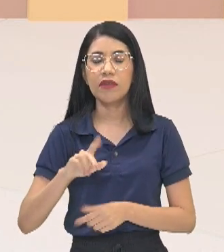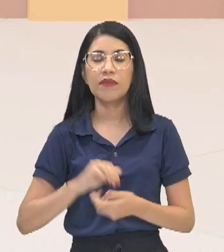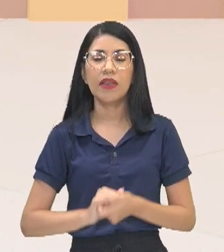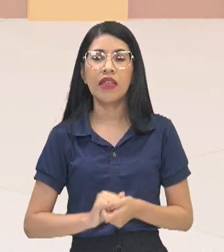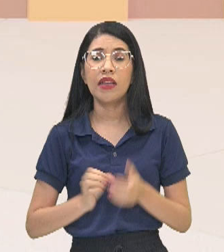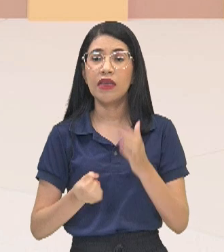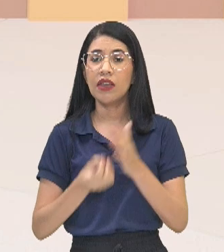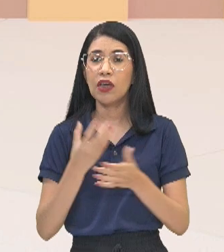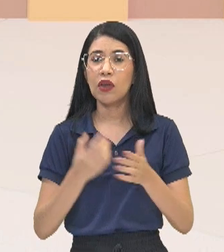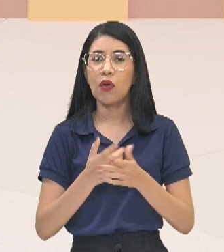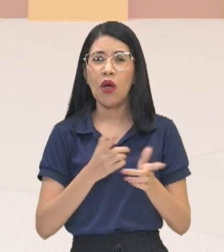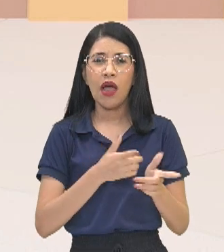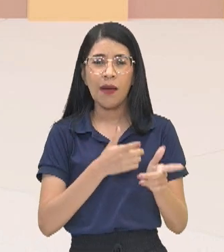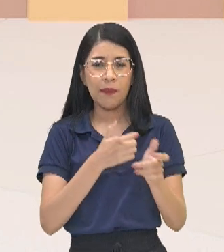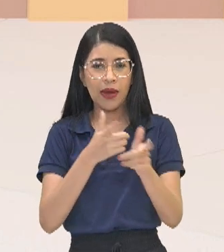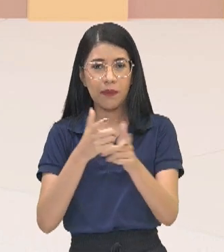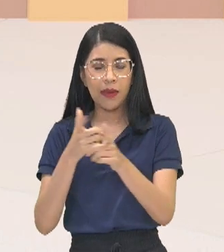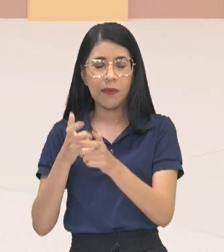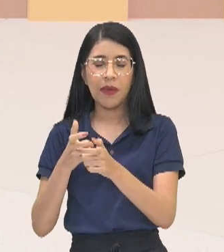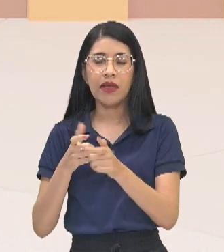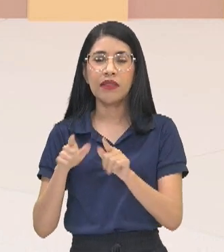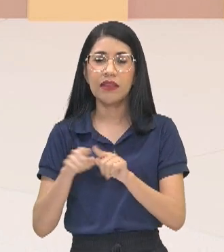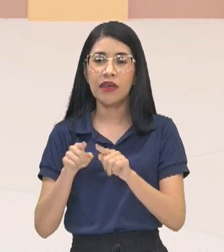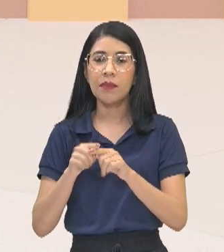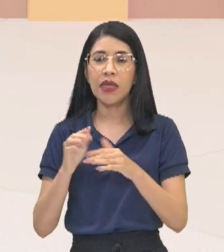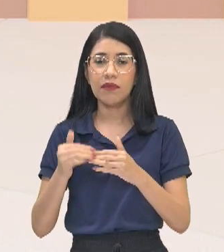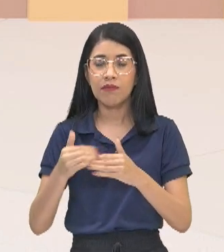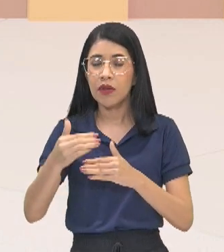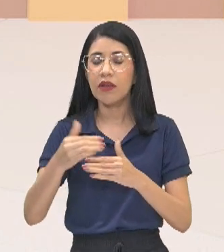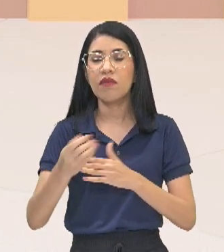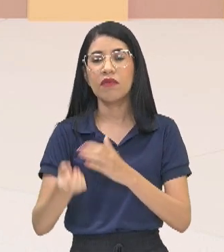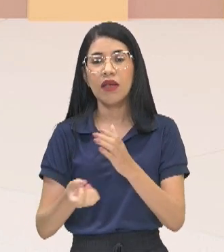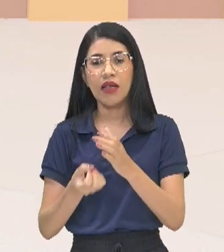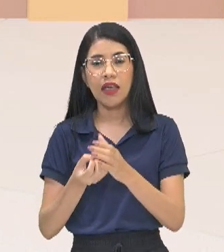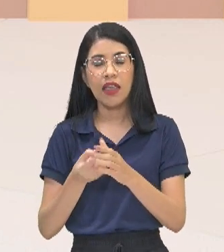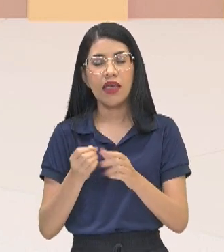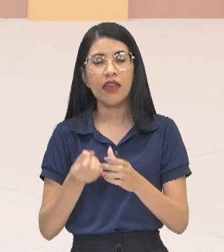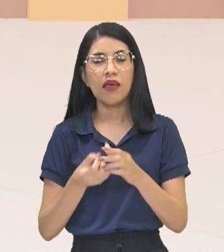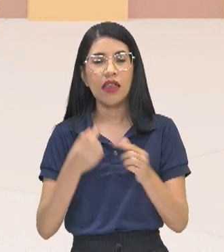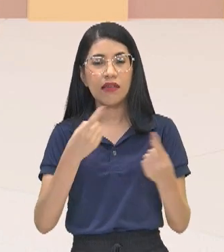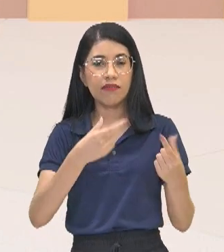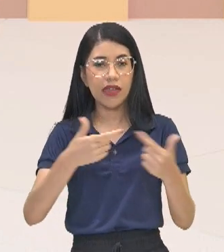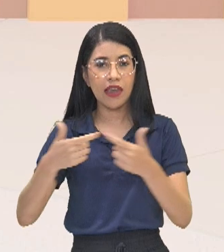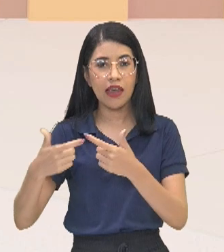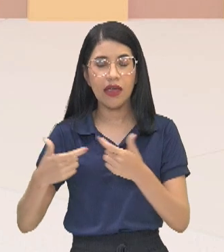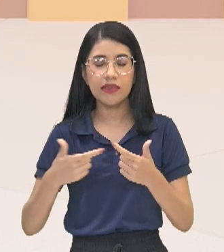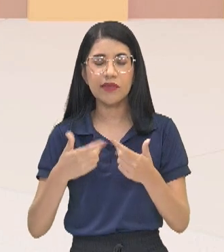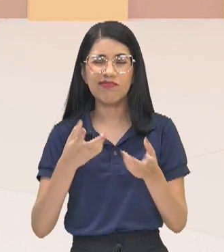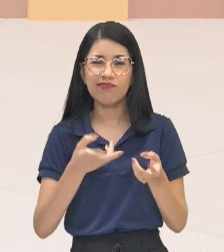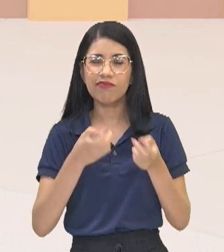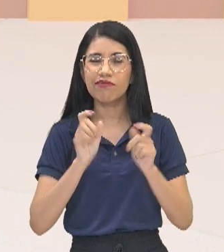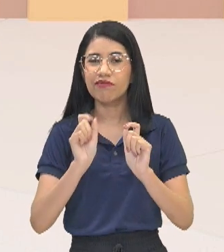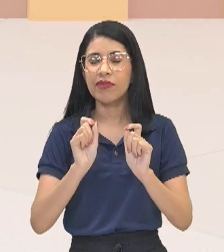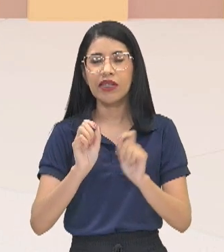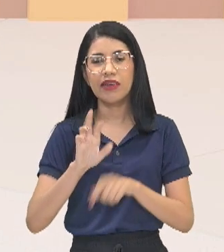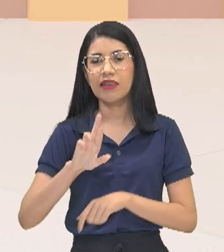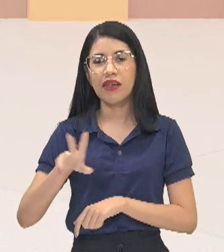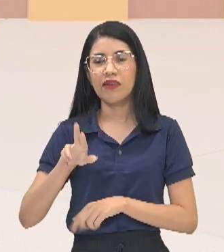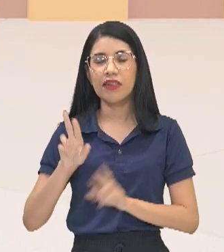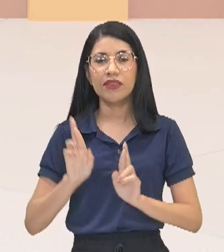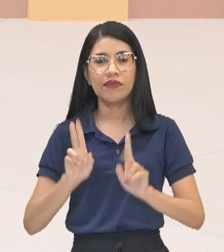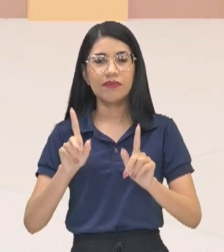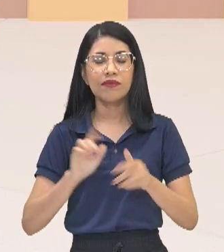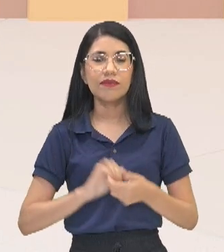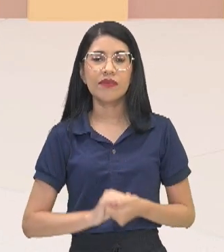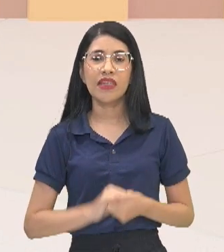armas, e armas que vêm a guerra e mortes. Então, eles começaram a olhar e dizer, não é bem por aí. Então,